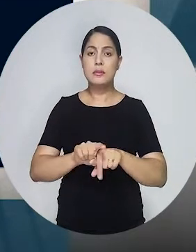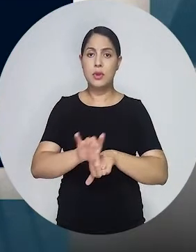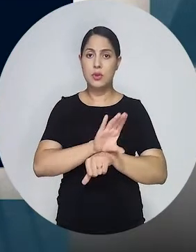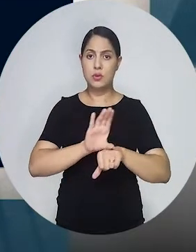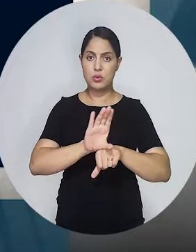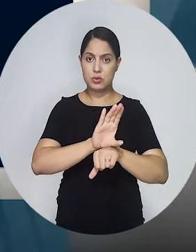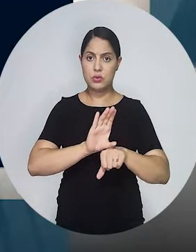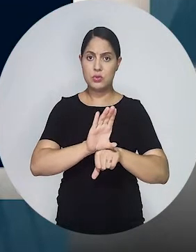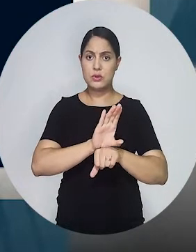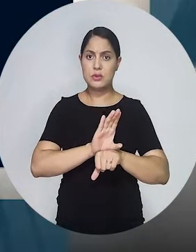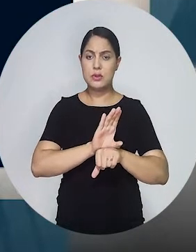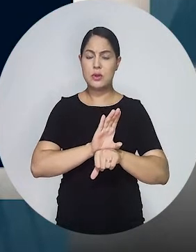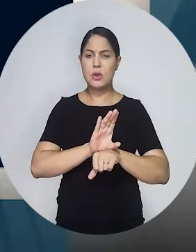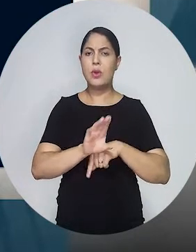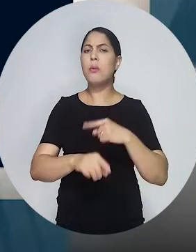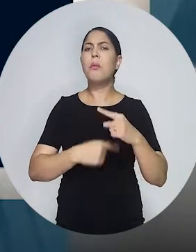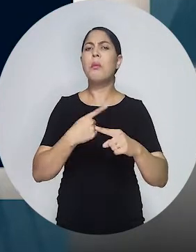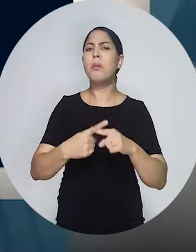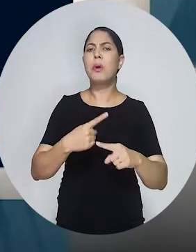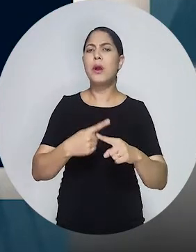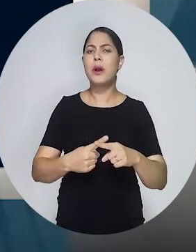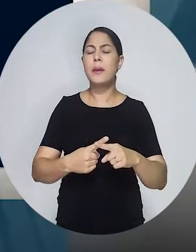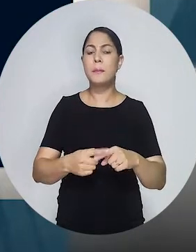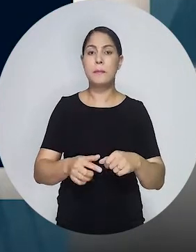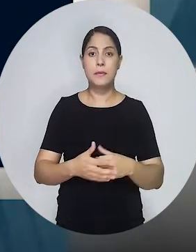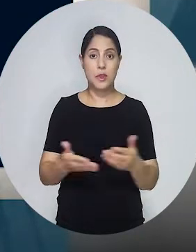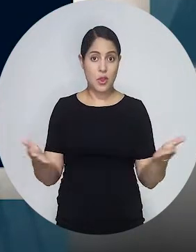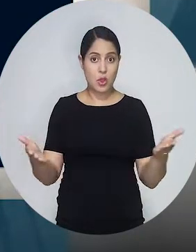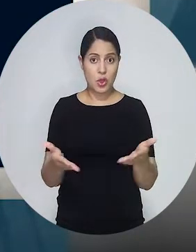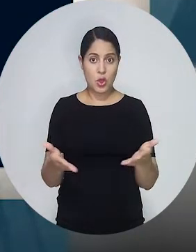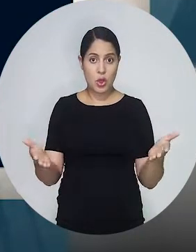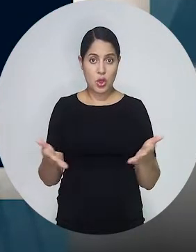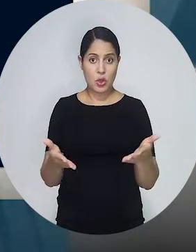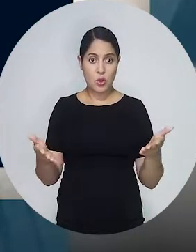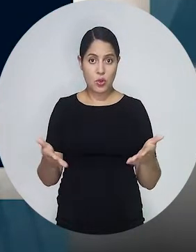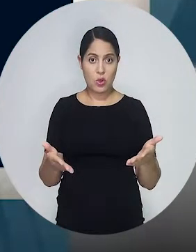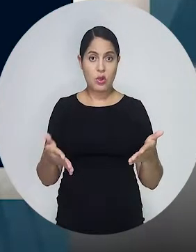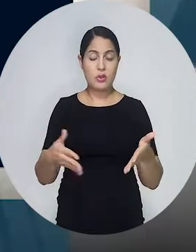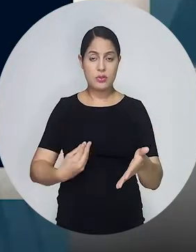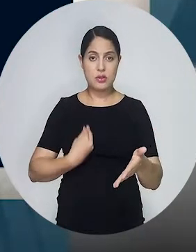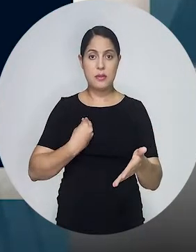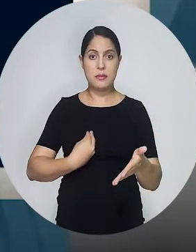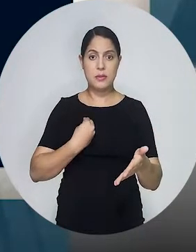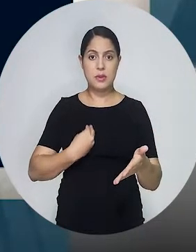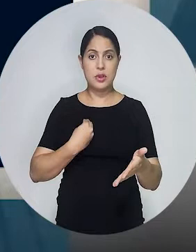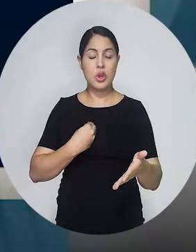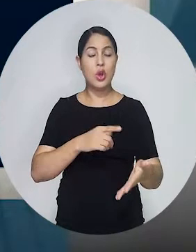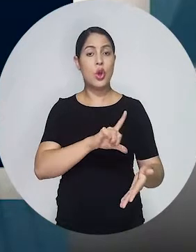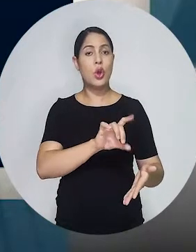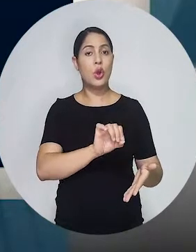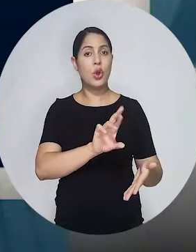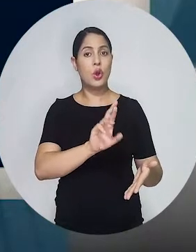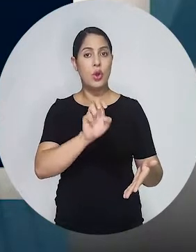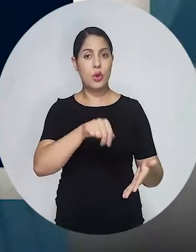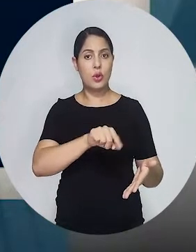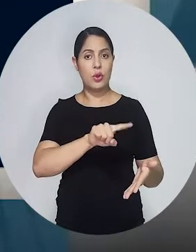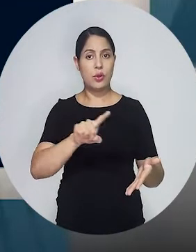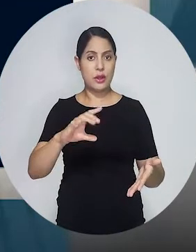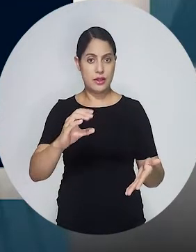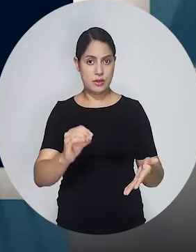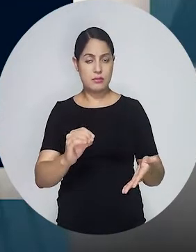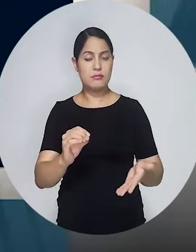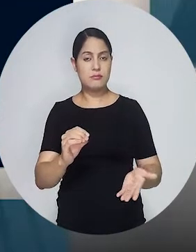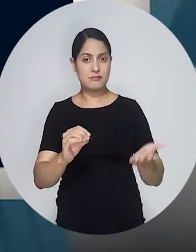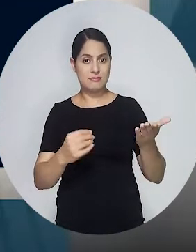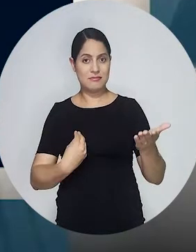e também a Constituição Federal, porque esta turma está sendo honrada com a presença